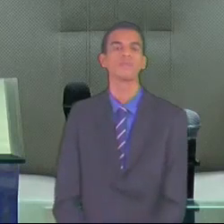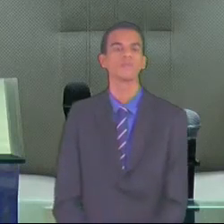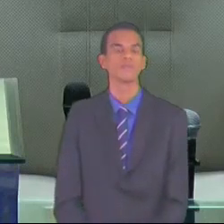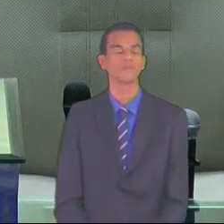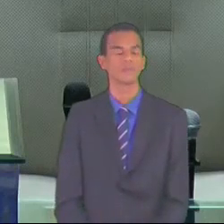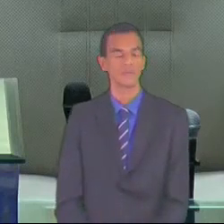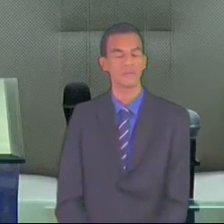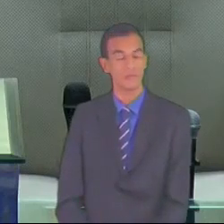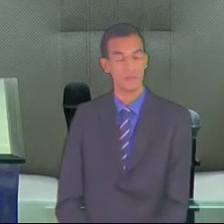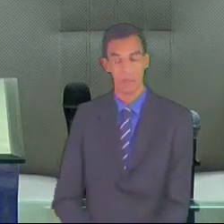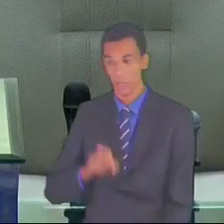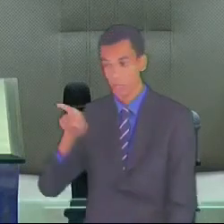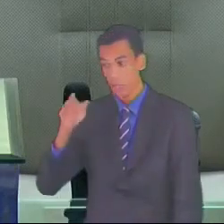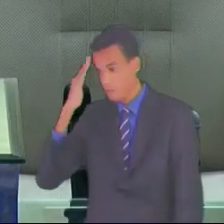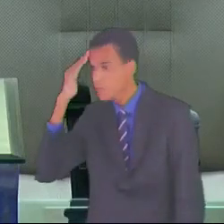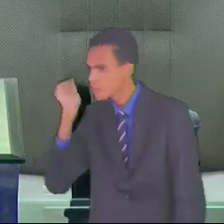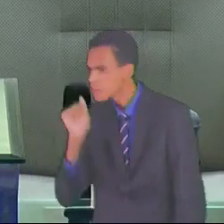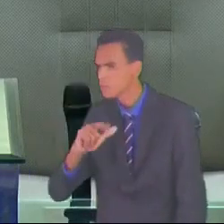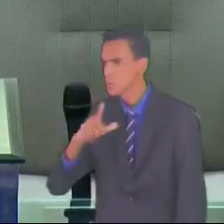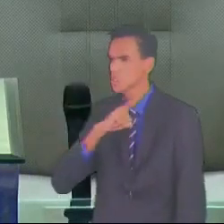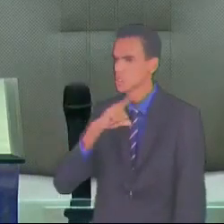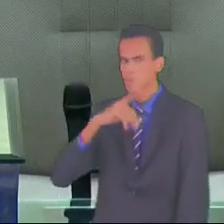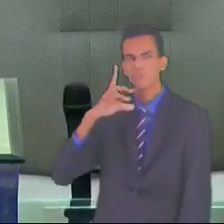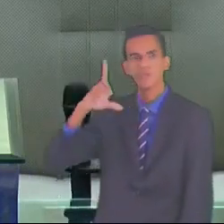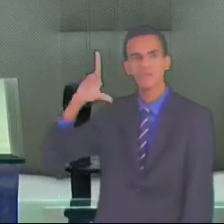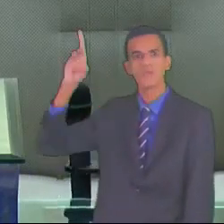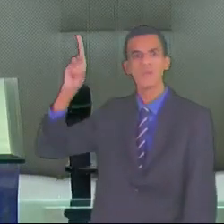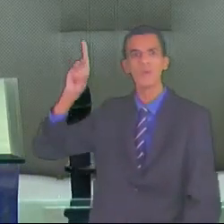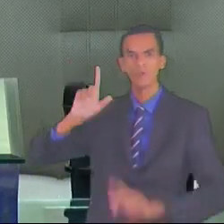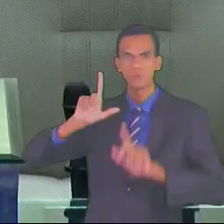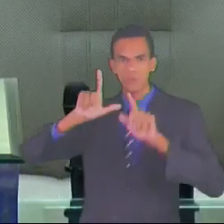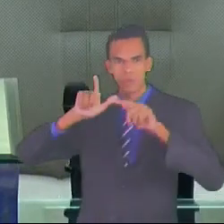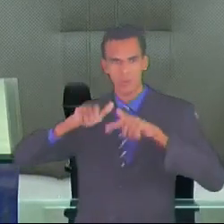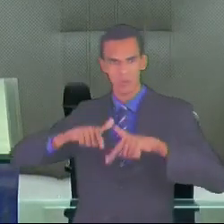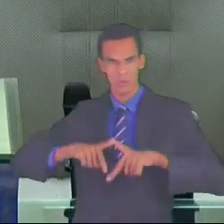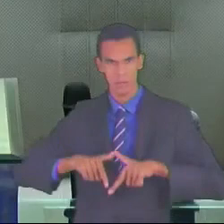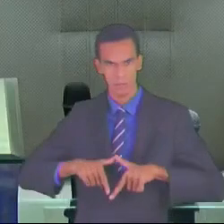E ele vai saber que existe Deus em Israel.